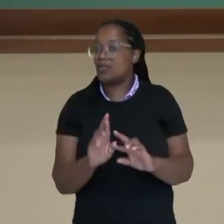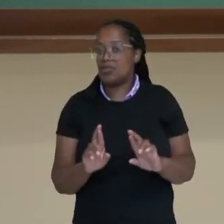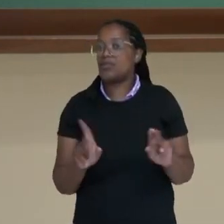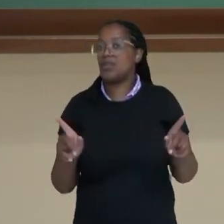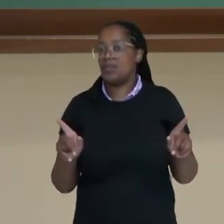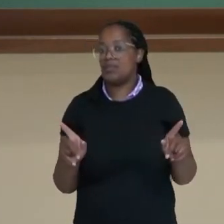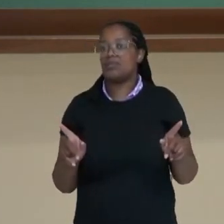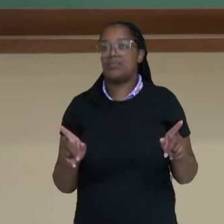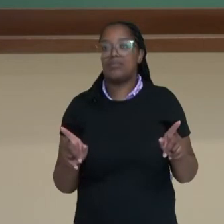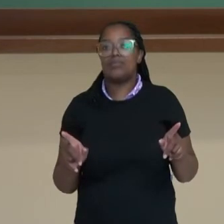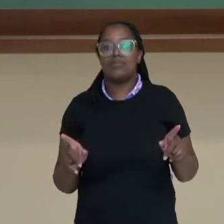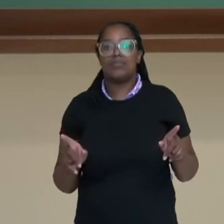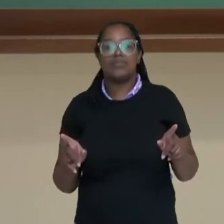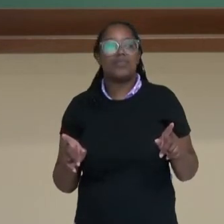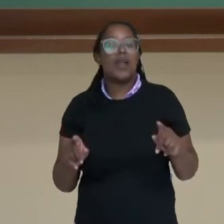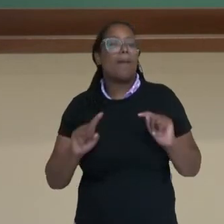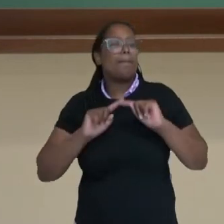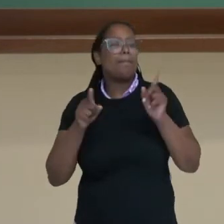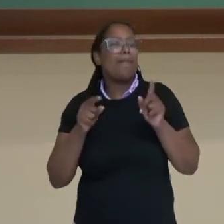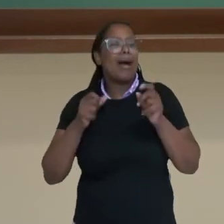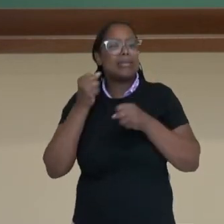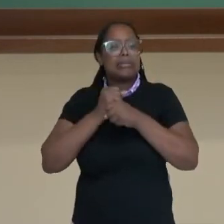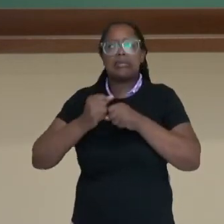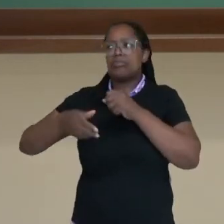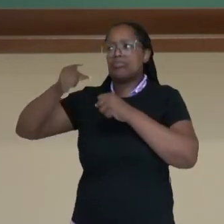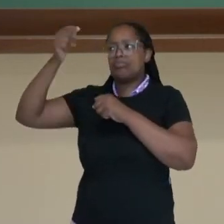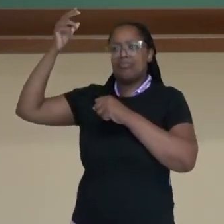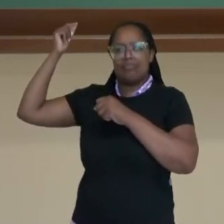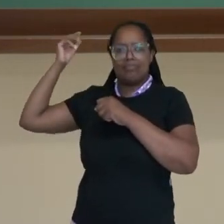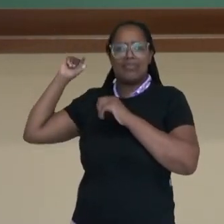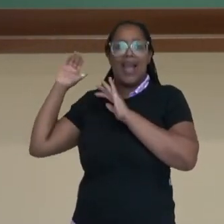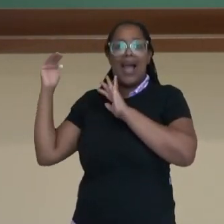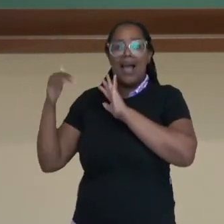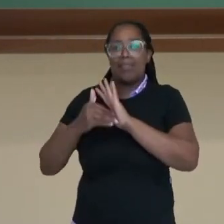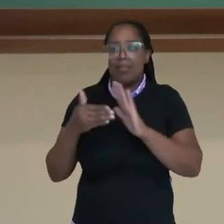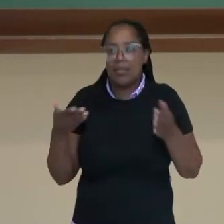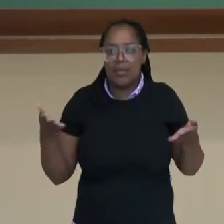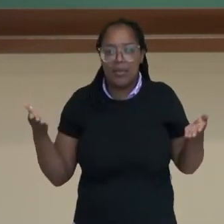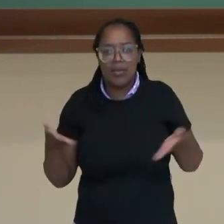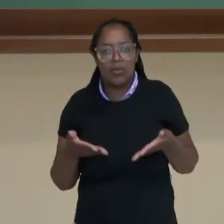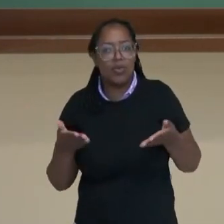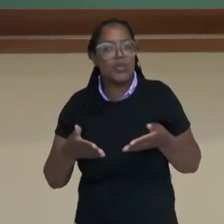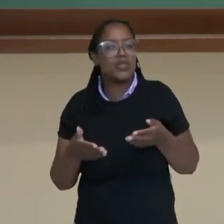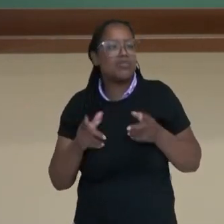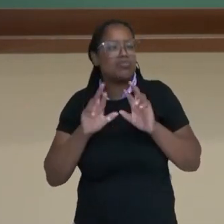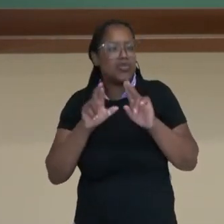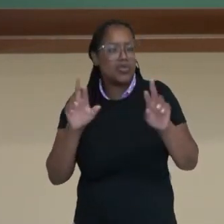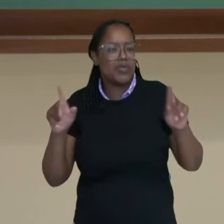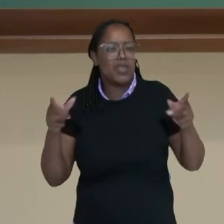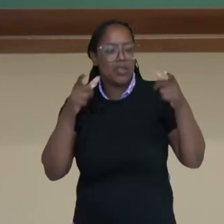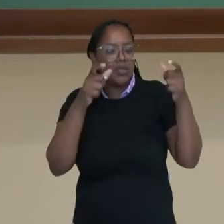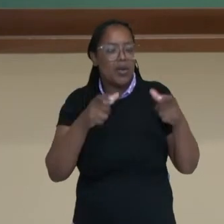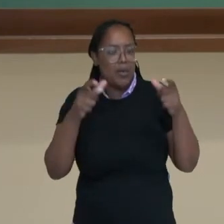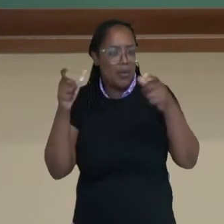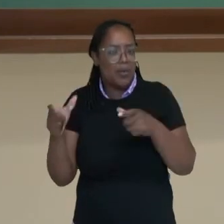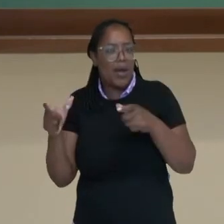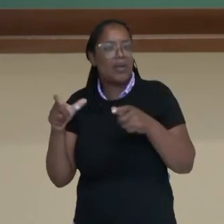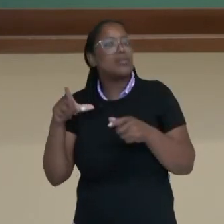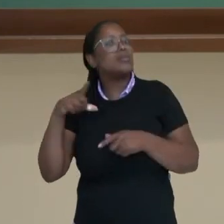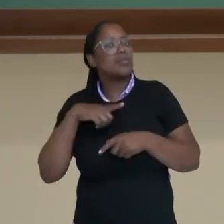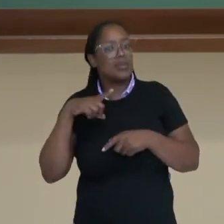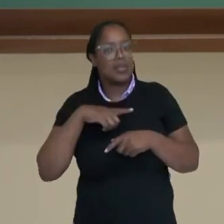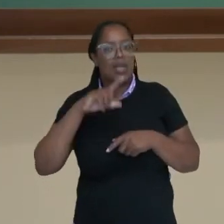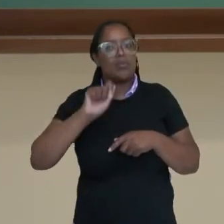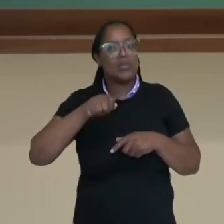coisa. Mas naquele momento e até hoje, né, em determinados lugares, esse peixe